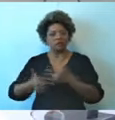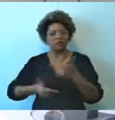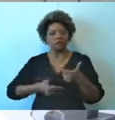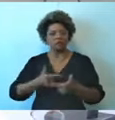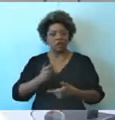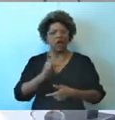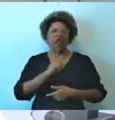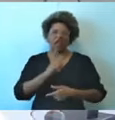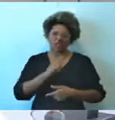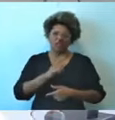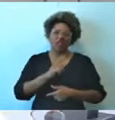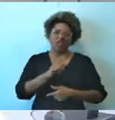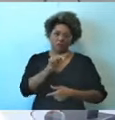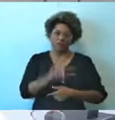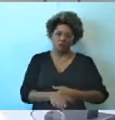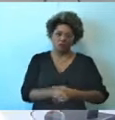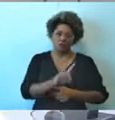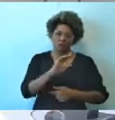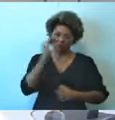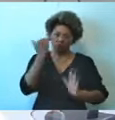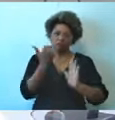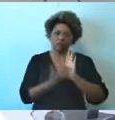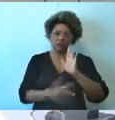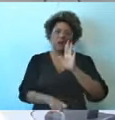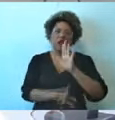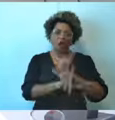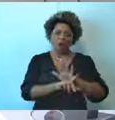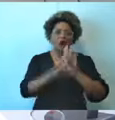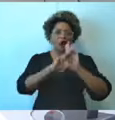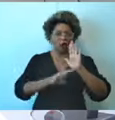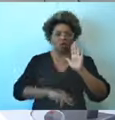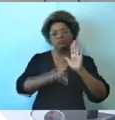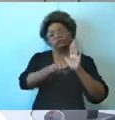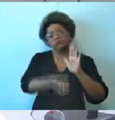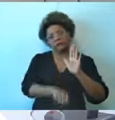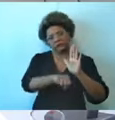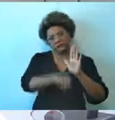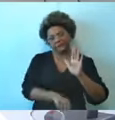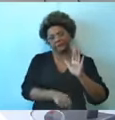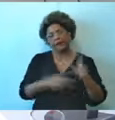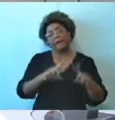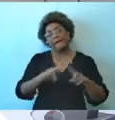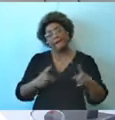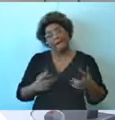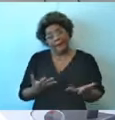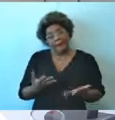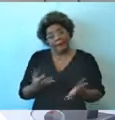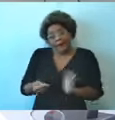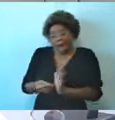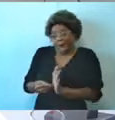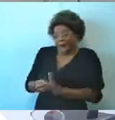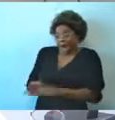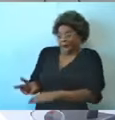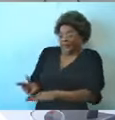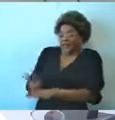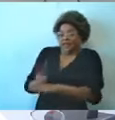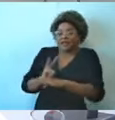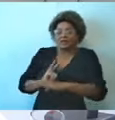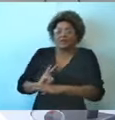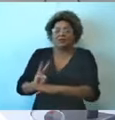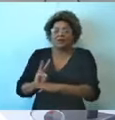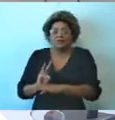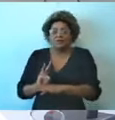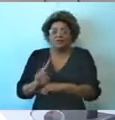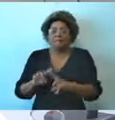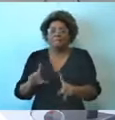descumpre as normas, né? A fiscalização também é um gargalo aí desse problema, mas a gente está falando aí de pais de família que saem de